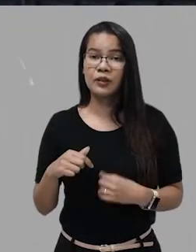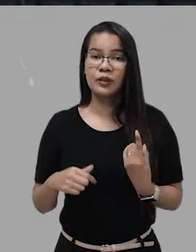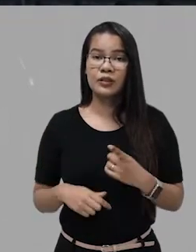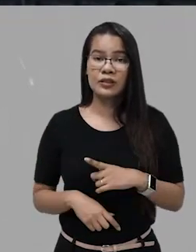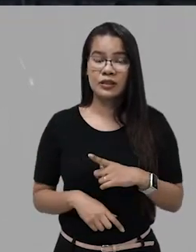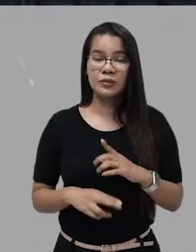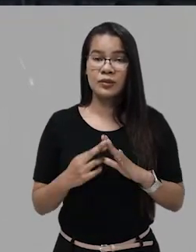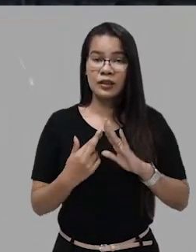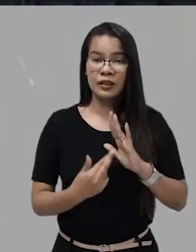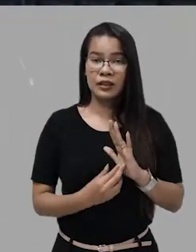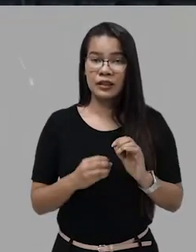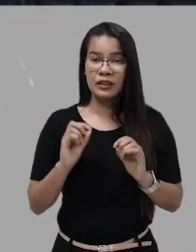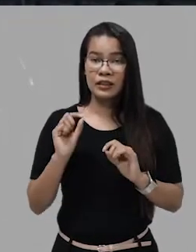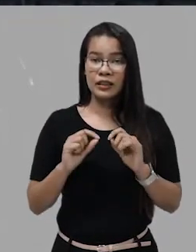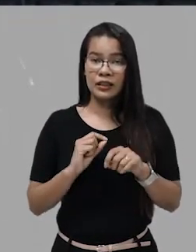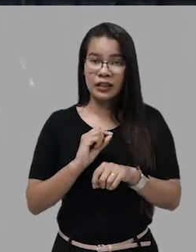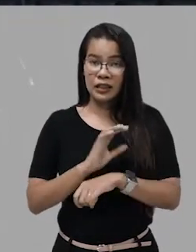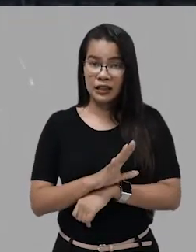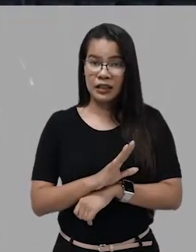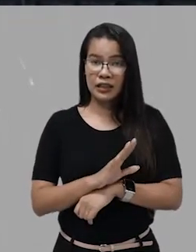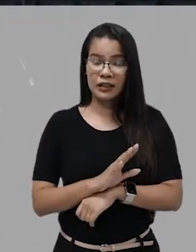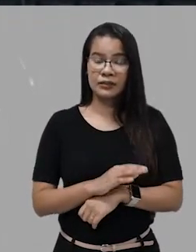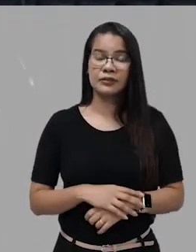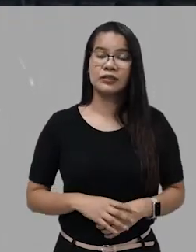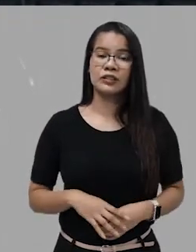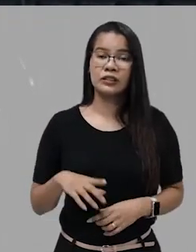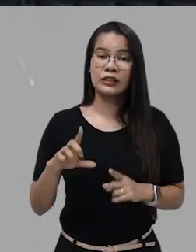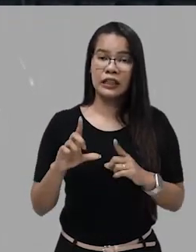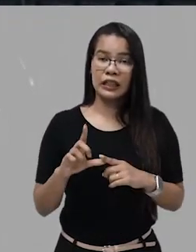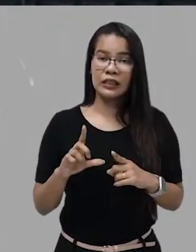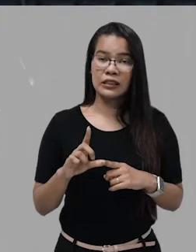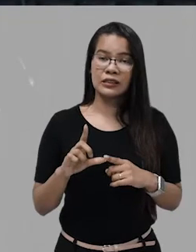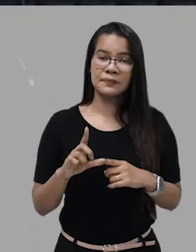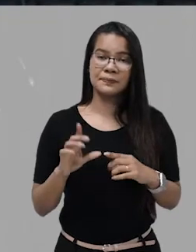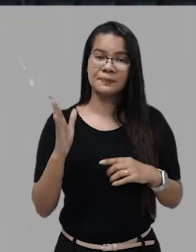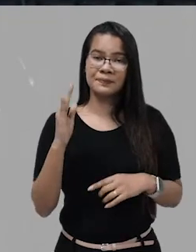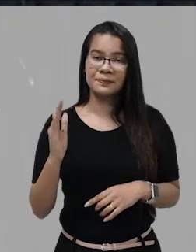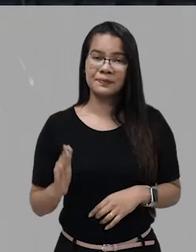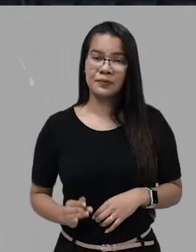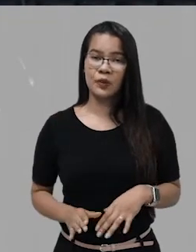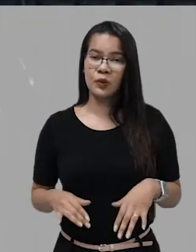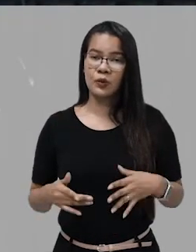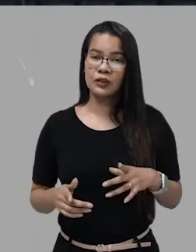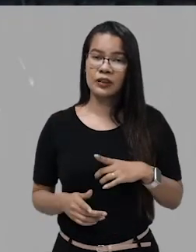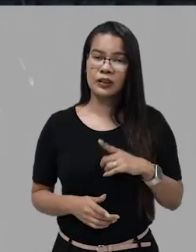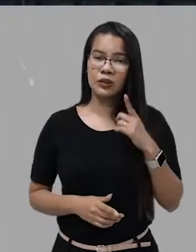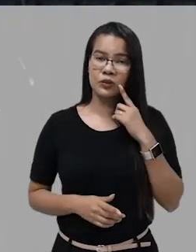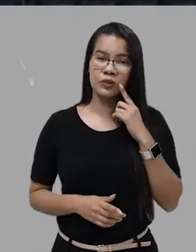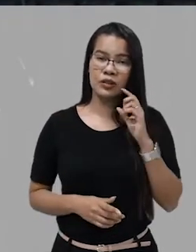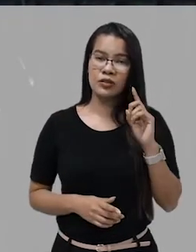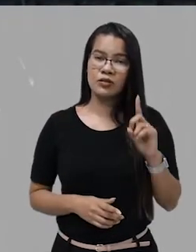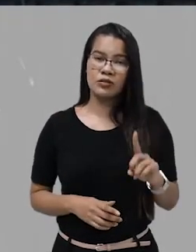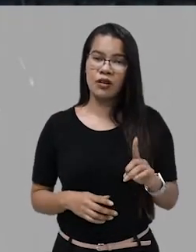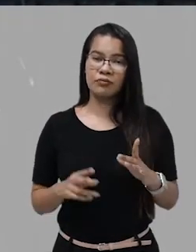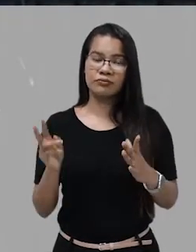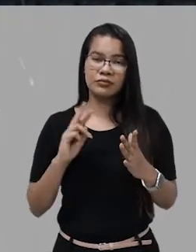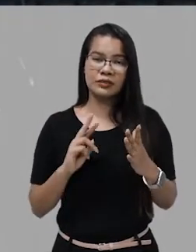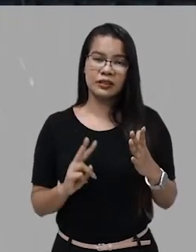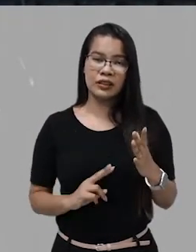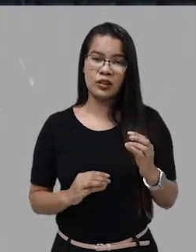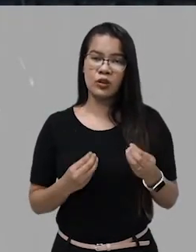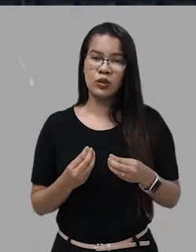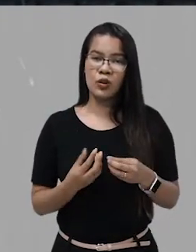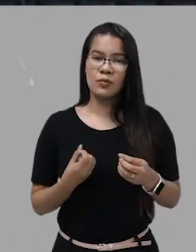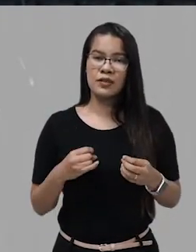ortográfico, né, que ele foi lançado pela Academia Brasileira de Letras. Quando a gente tem alguma dúvida, basta consultar o VOLPE. Em relação a como